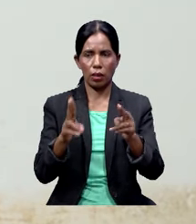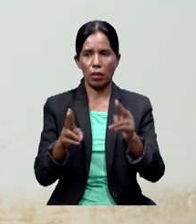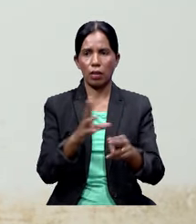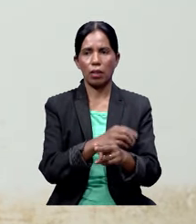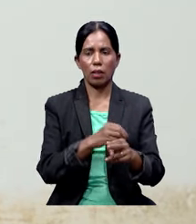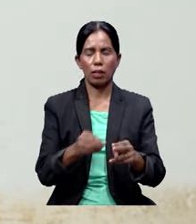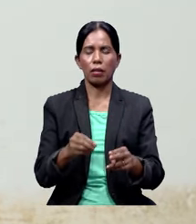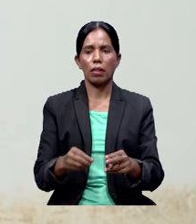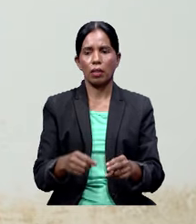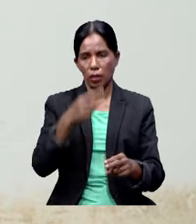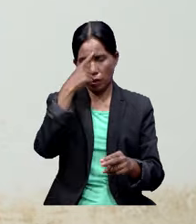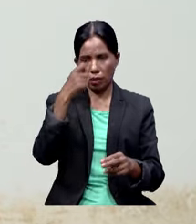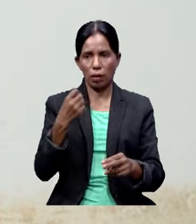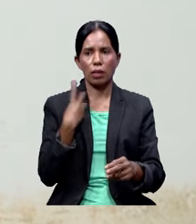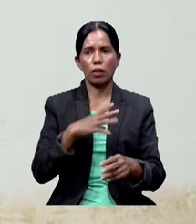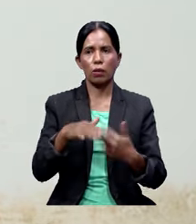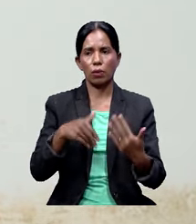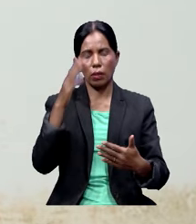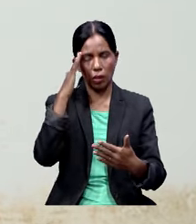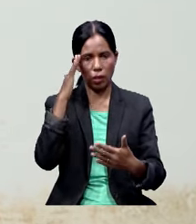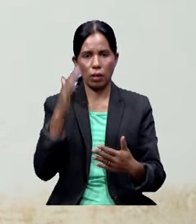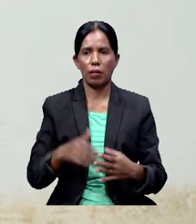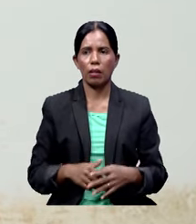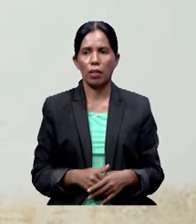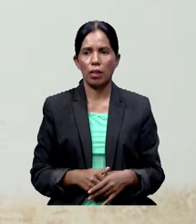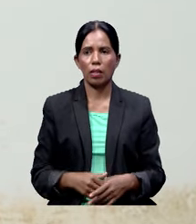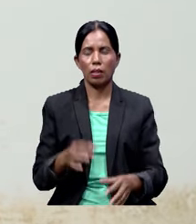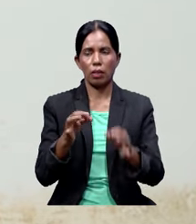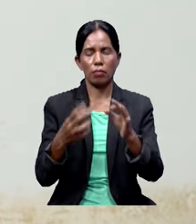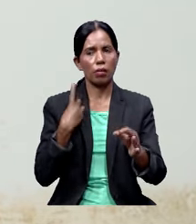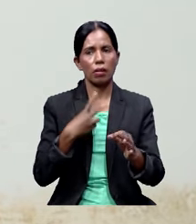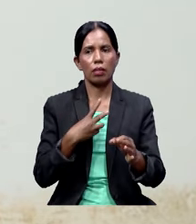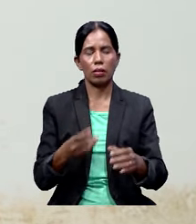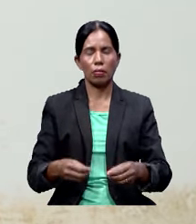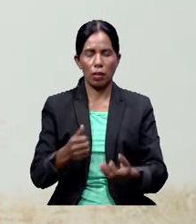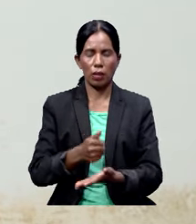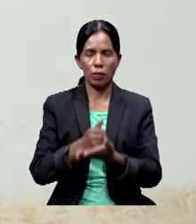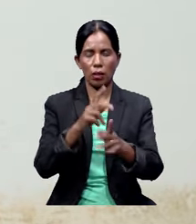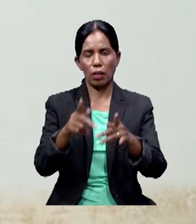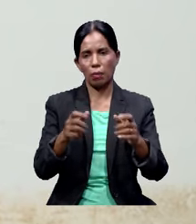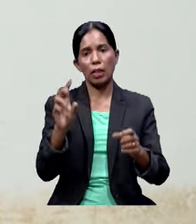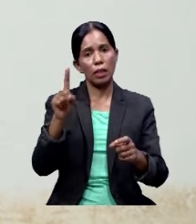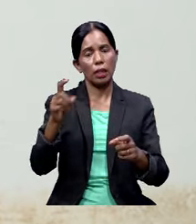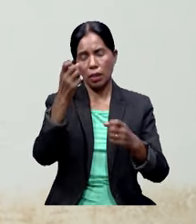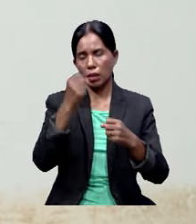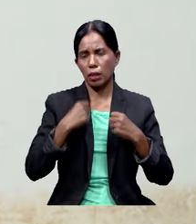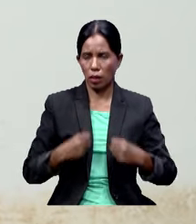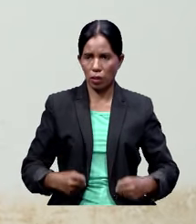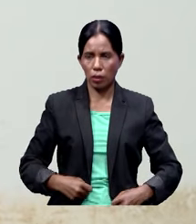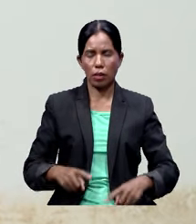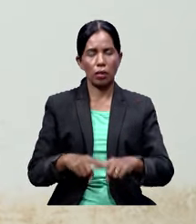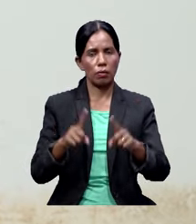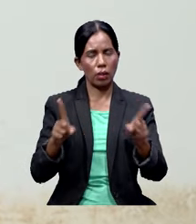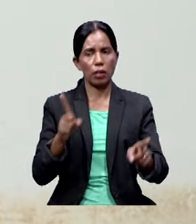nebe mak lalais tamba itu tu hatene katak se ita halo tratamento ba MDN Saudi irene diferente tebes